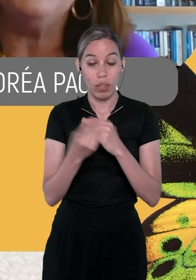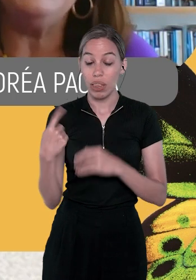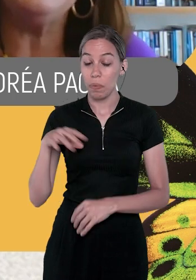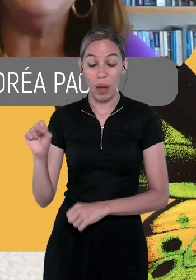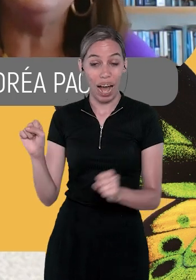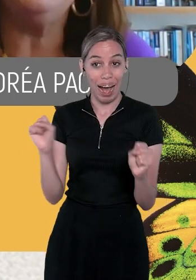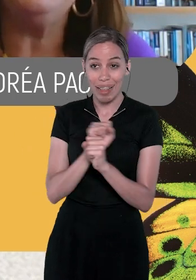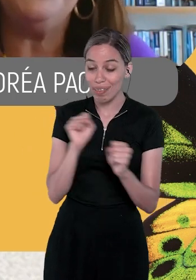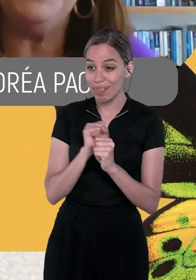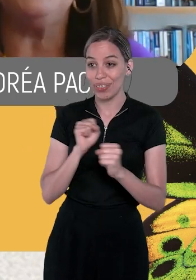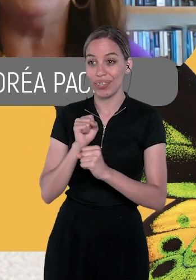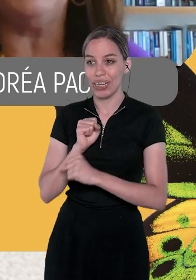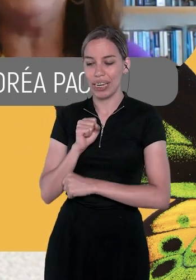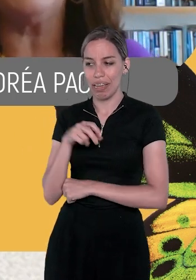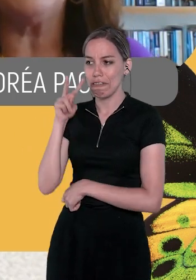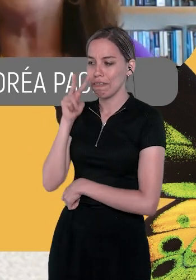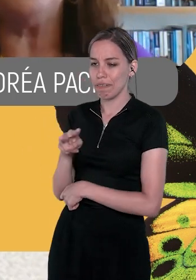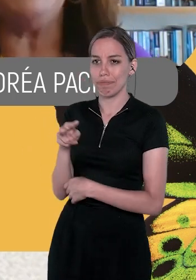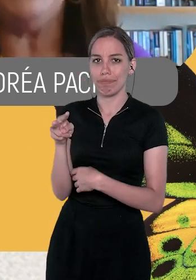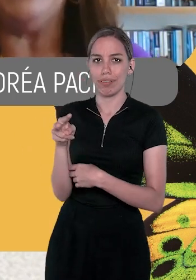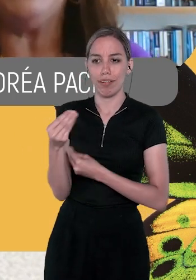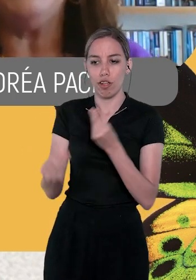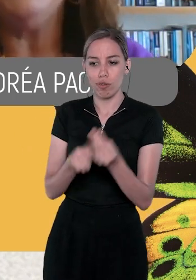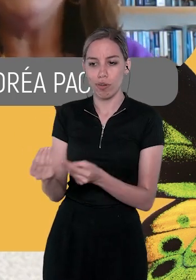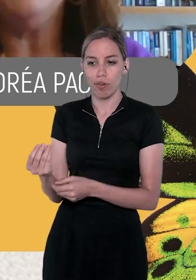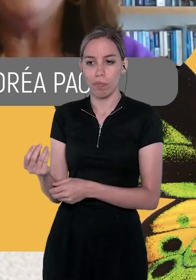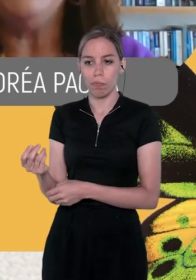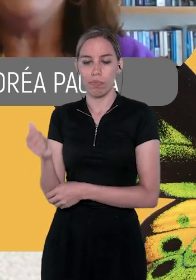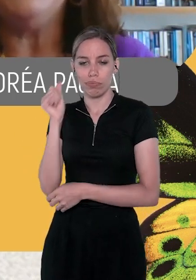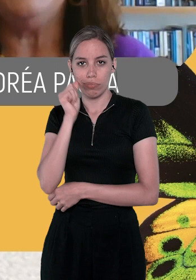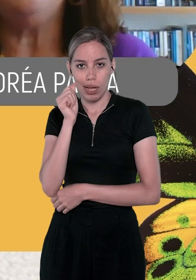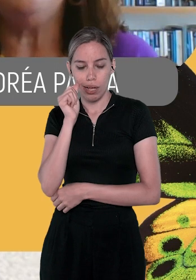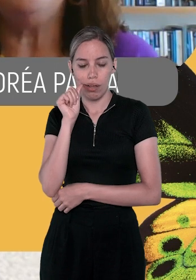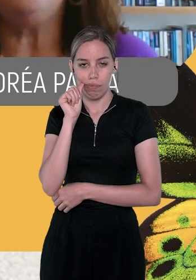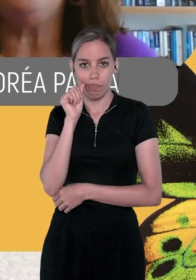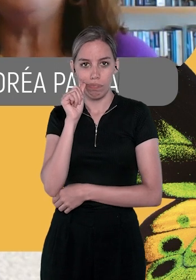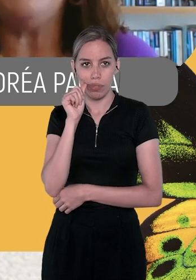da adolescente vivendo uma relação familiar